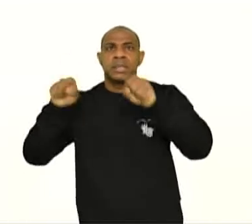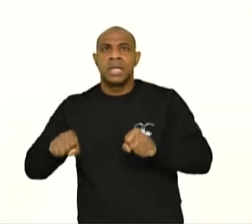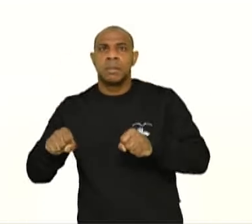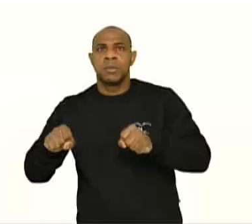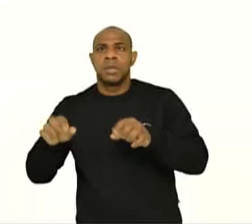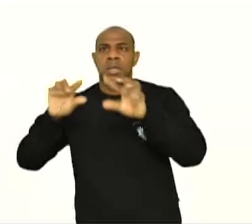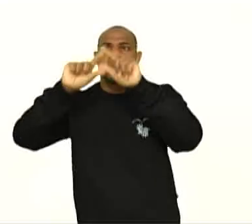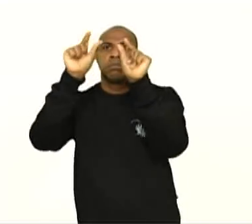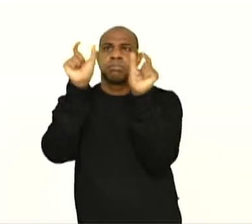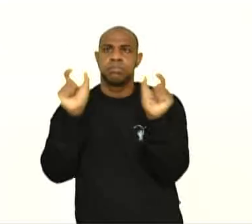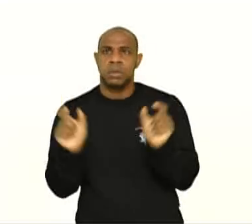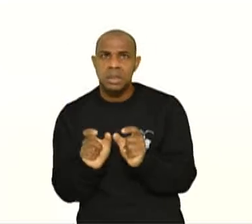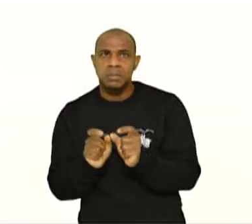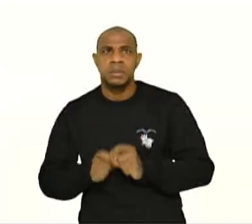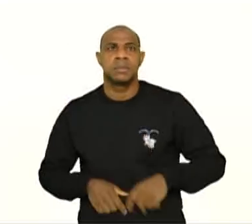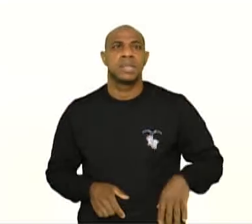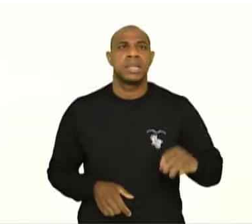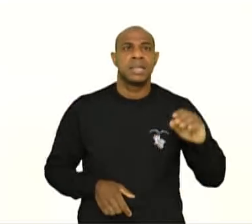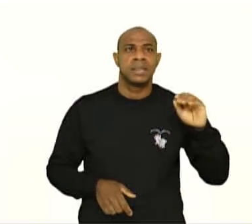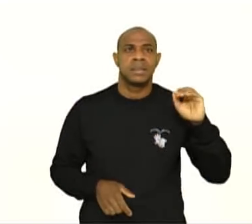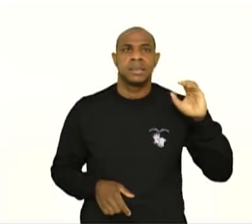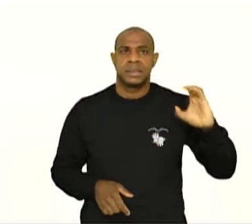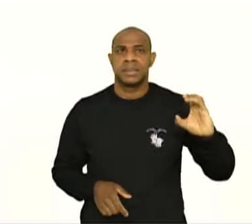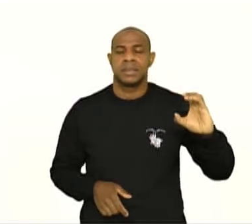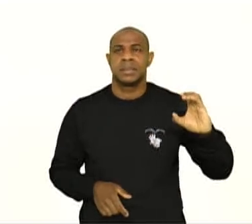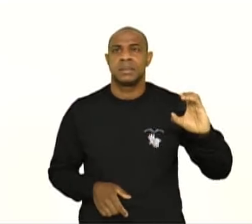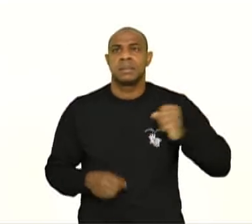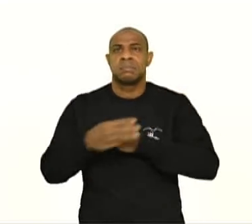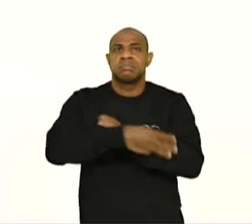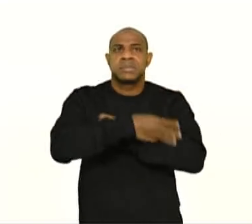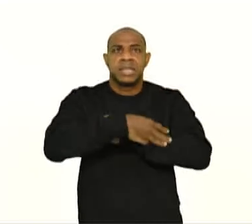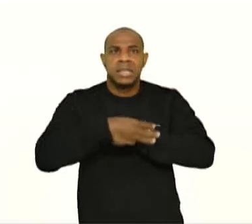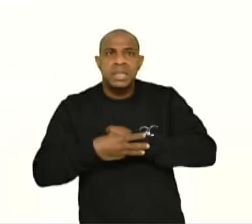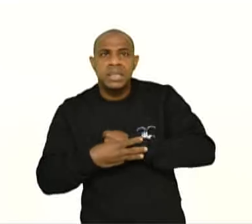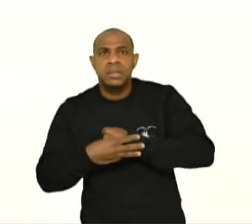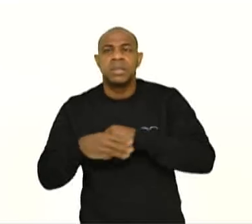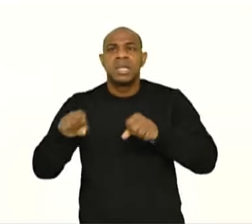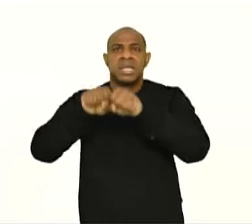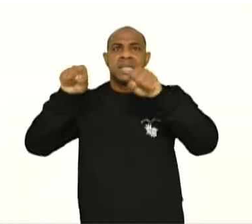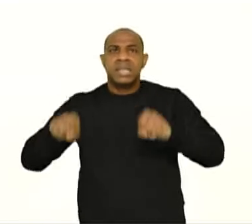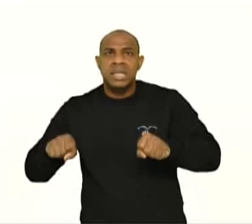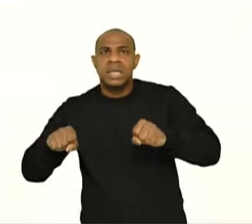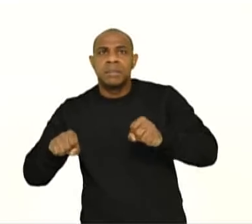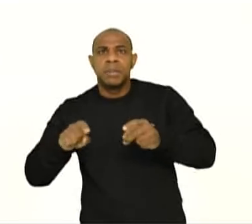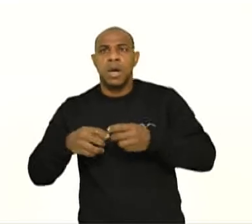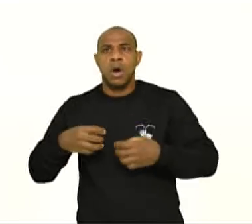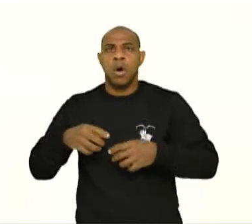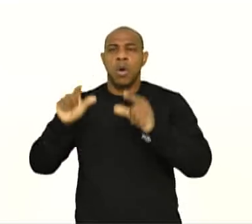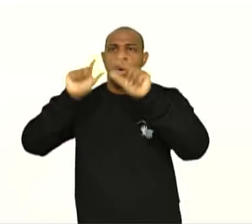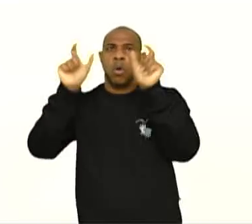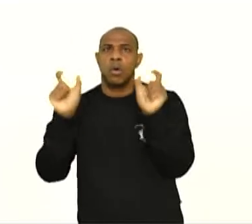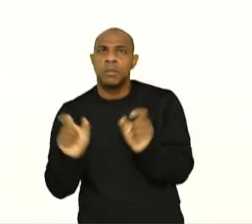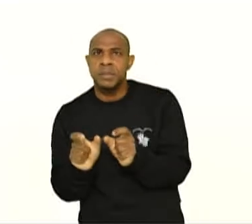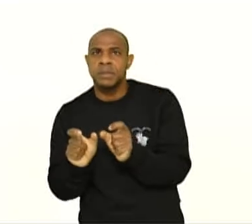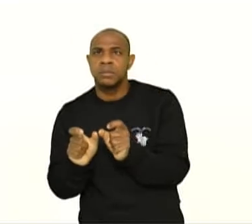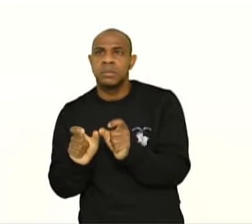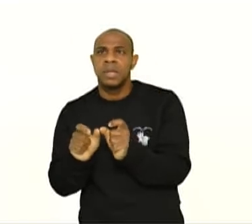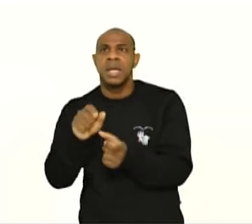organismo, mais uma sequência ali. Letra C, tecido, sistema, organismo e